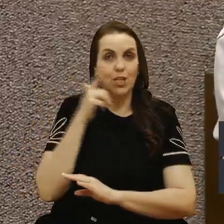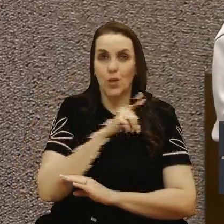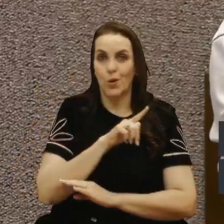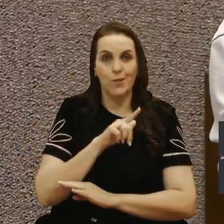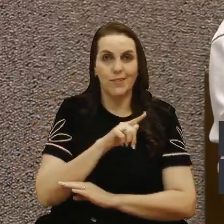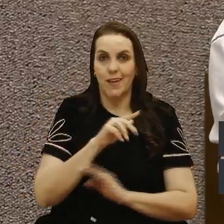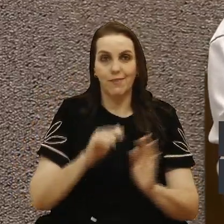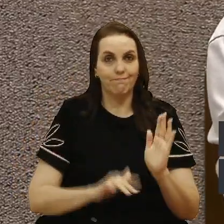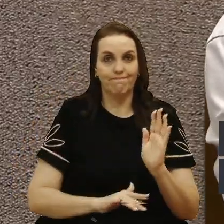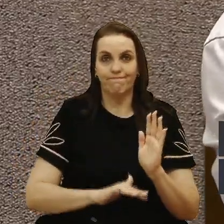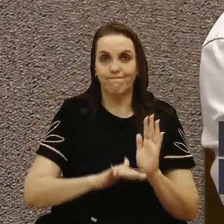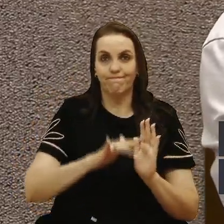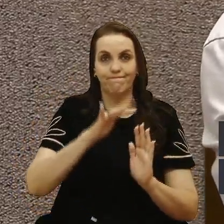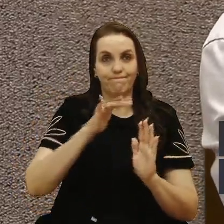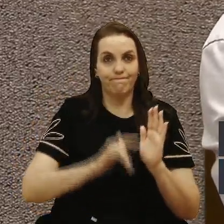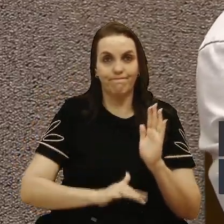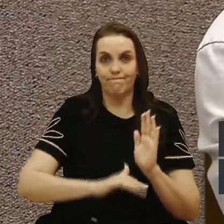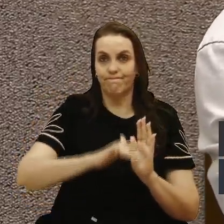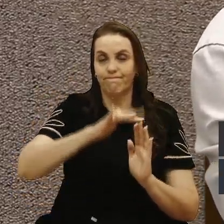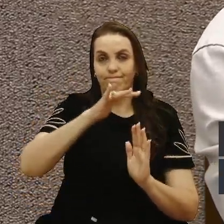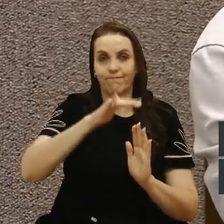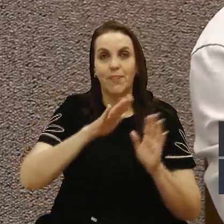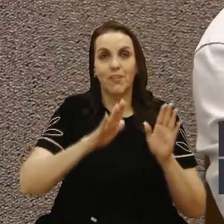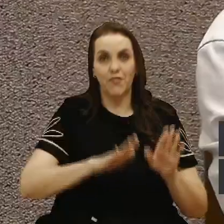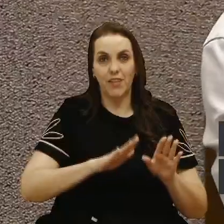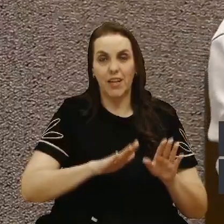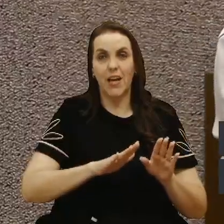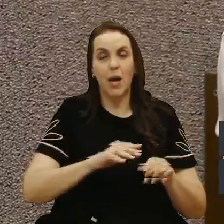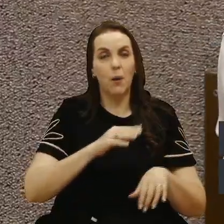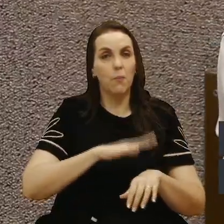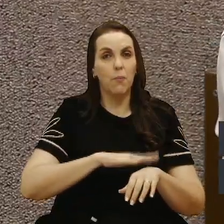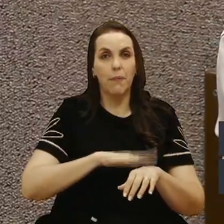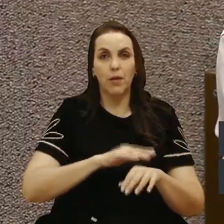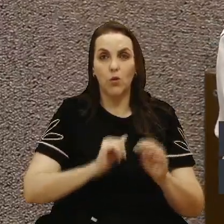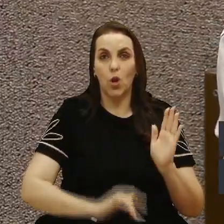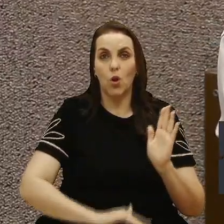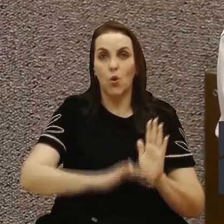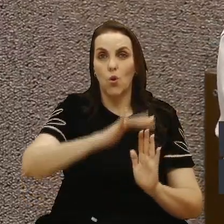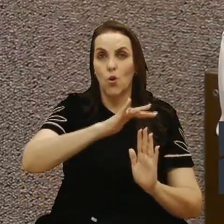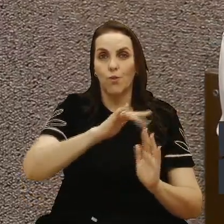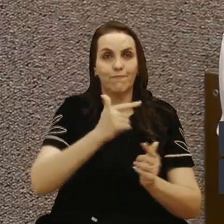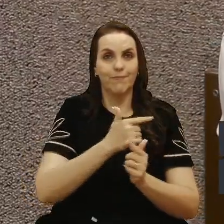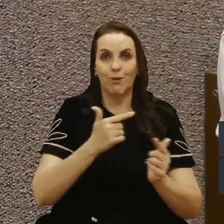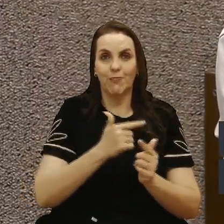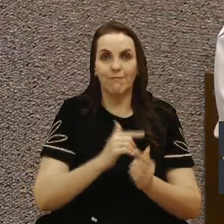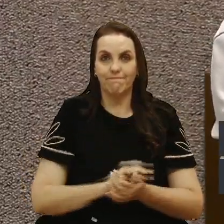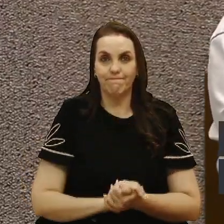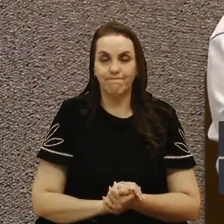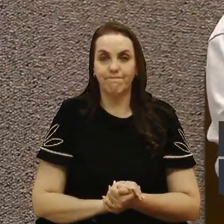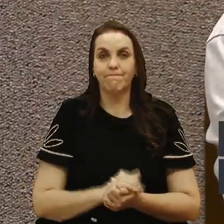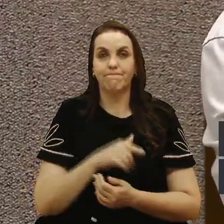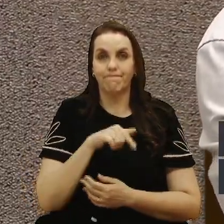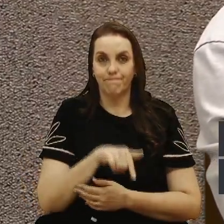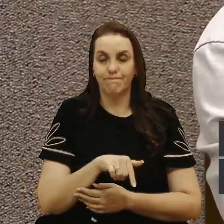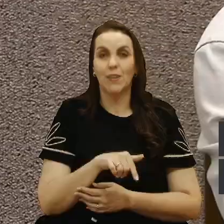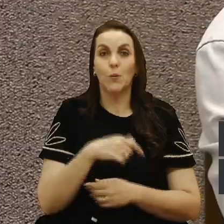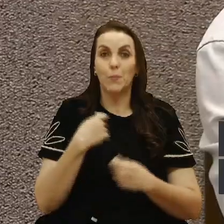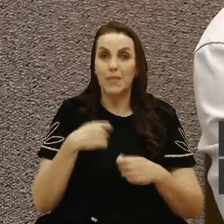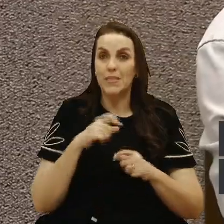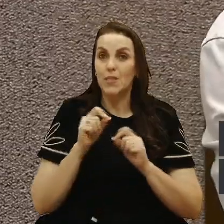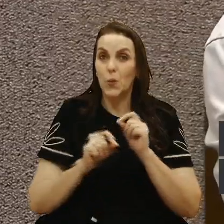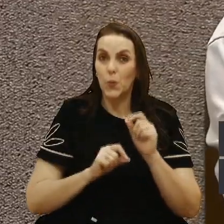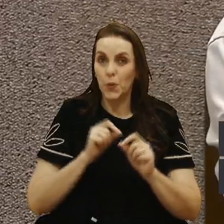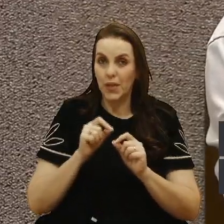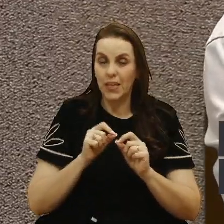conta para que o reservatório permaneça por algum momento cheio. Então, o que significa isso? Que será necessário, o